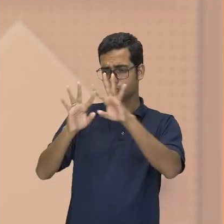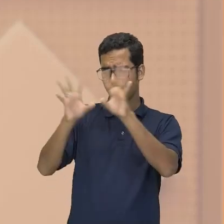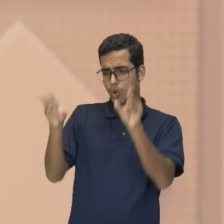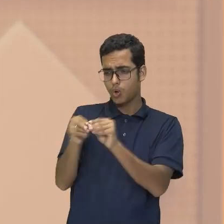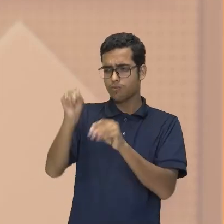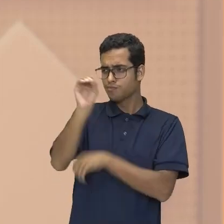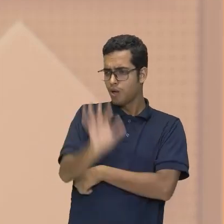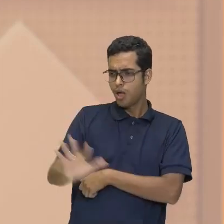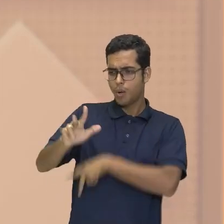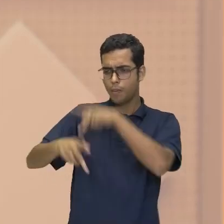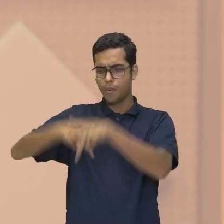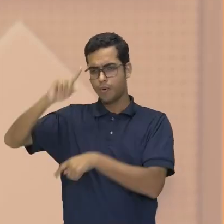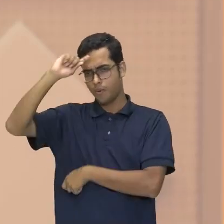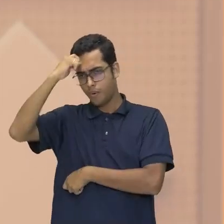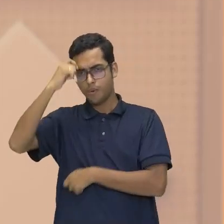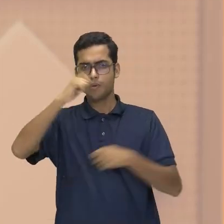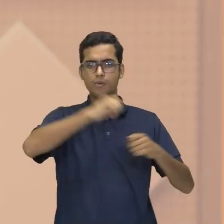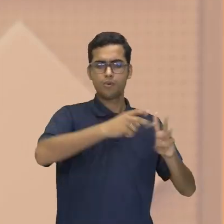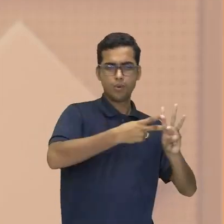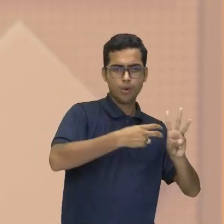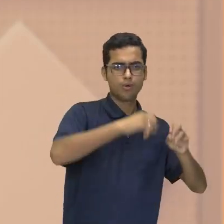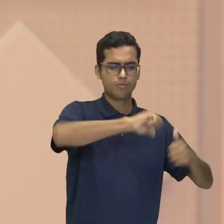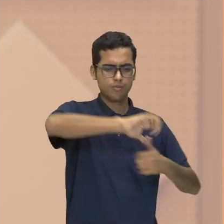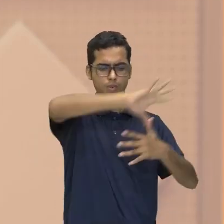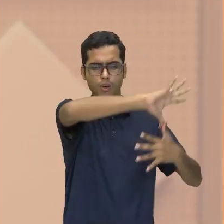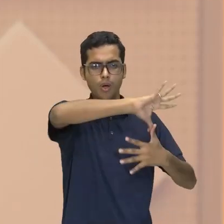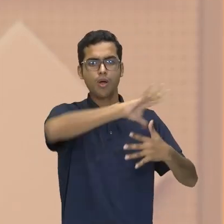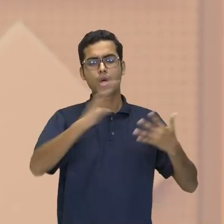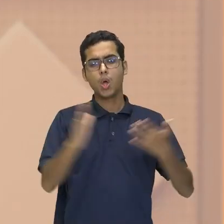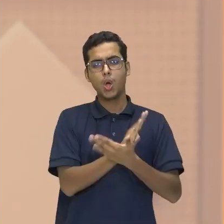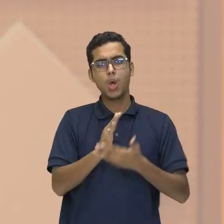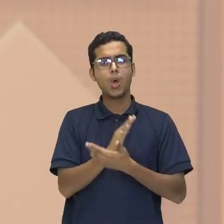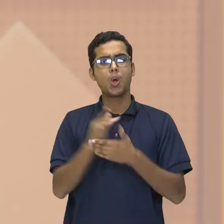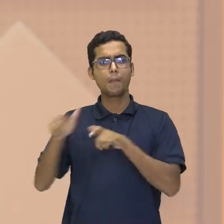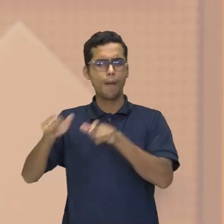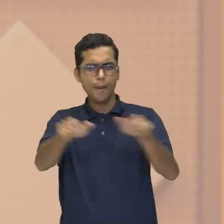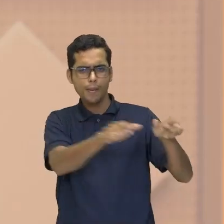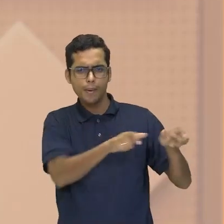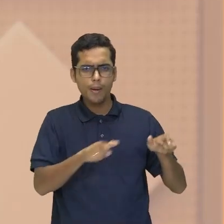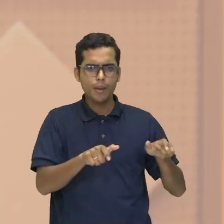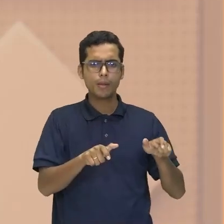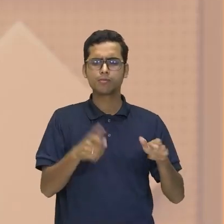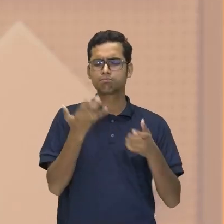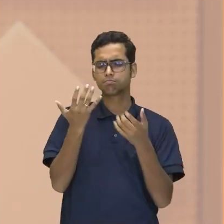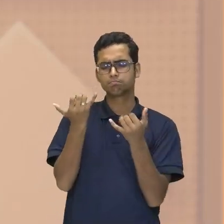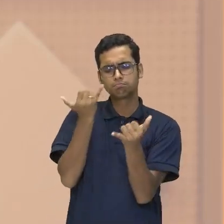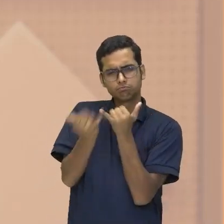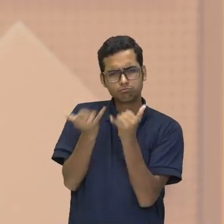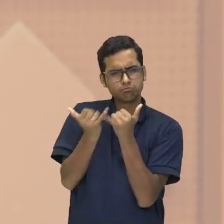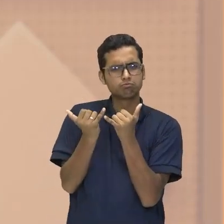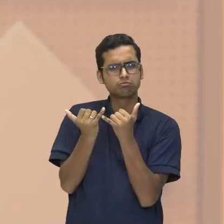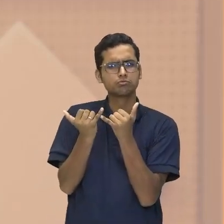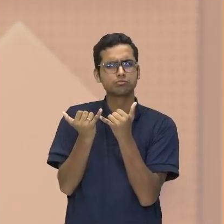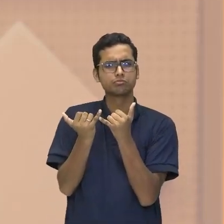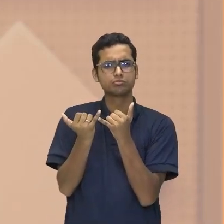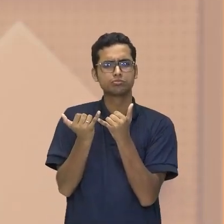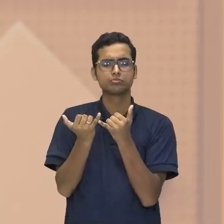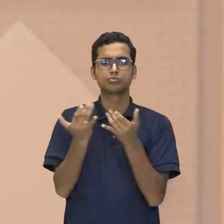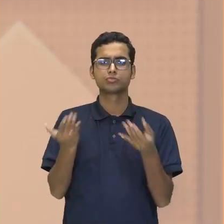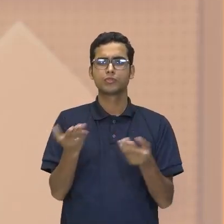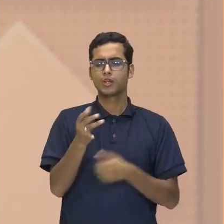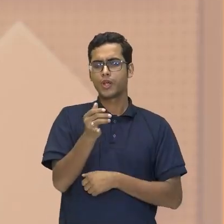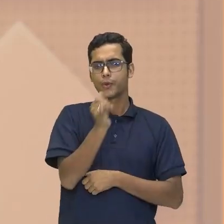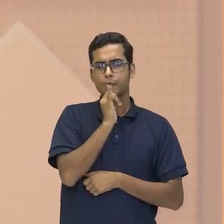povos africanos e ameríndios, em que, em alguns pontos, eles são parecidos, no caso, ao culto